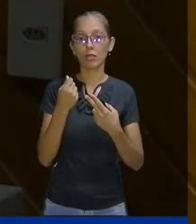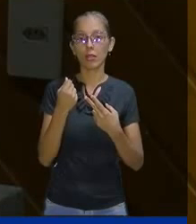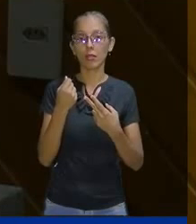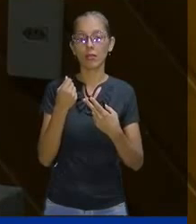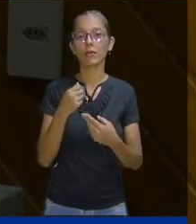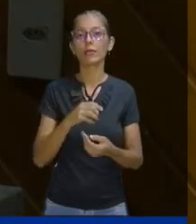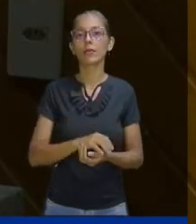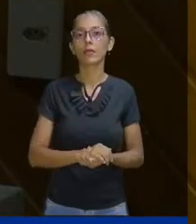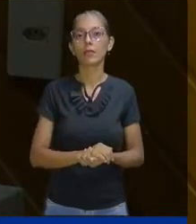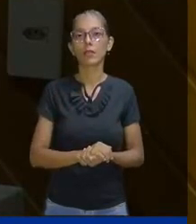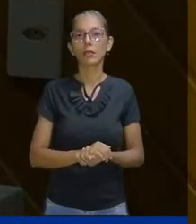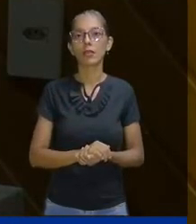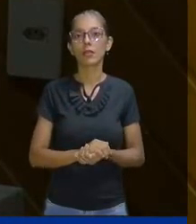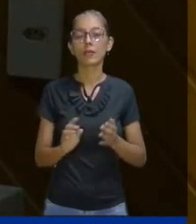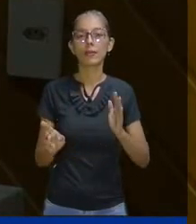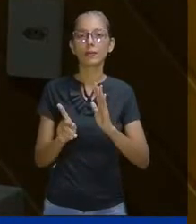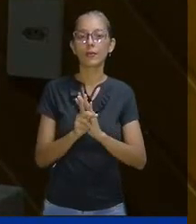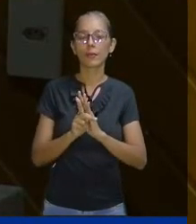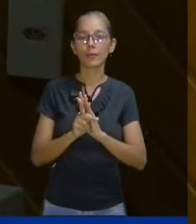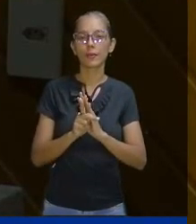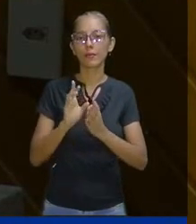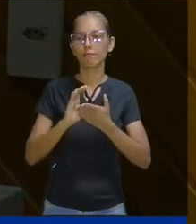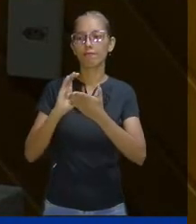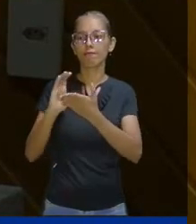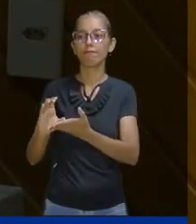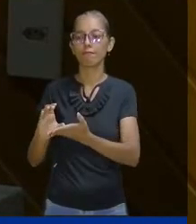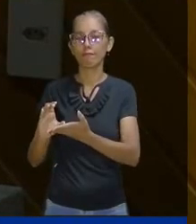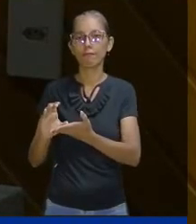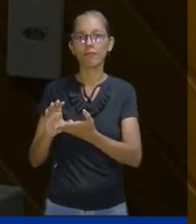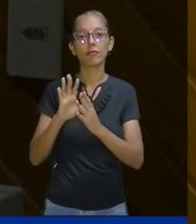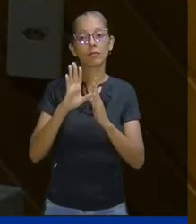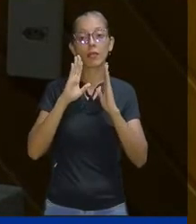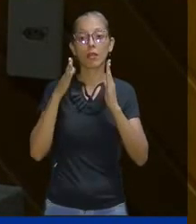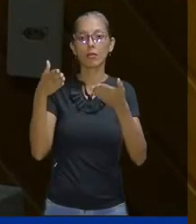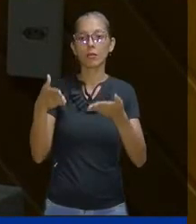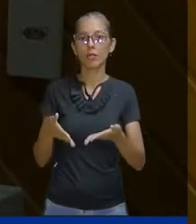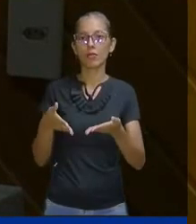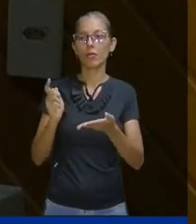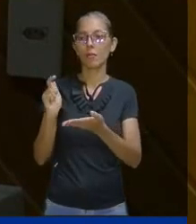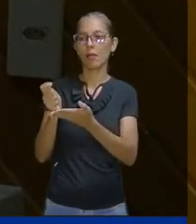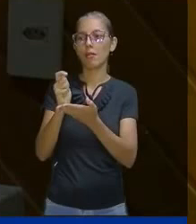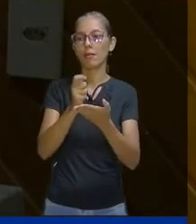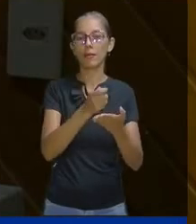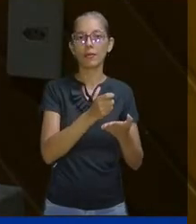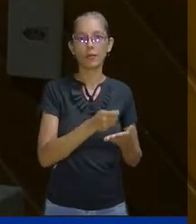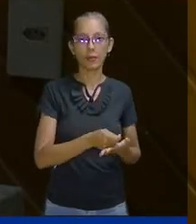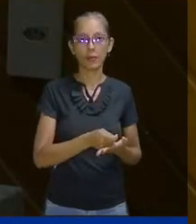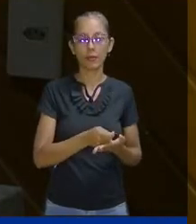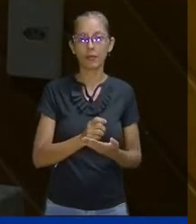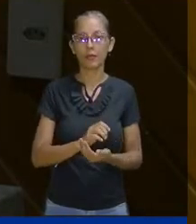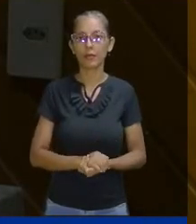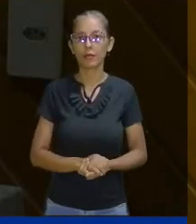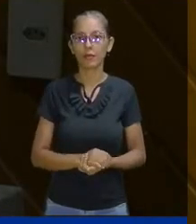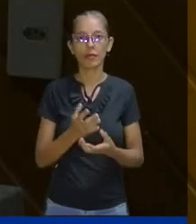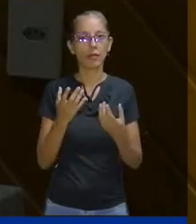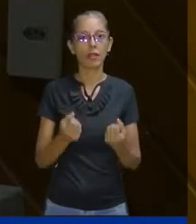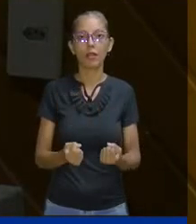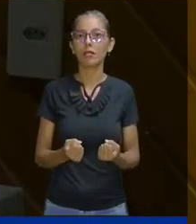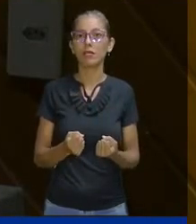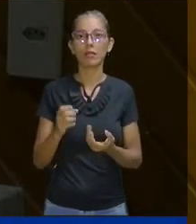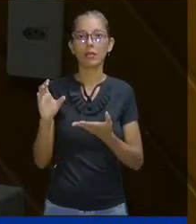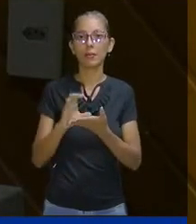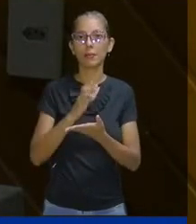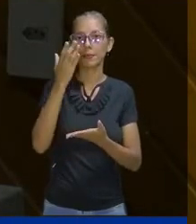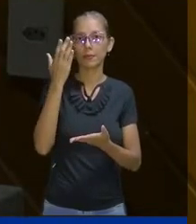que não provenham das contas específicas de que tratam o artigo 81 e 91 implicará a desaprovação na prestação